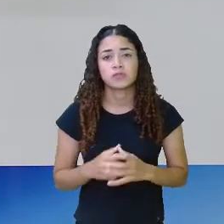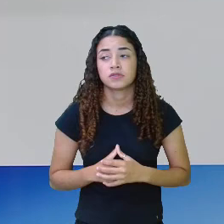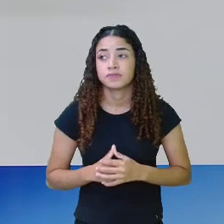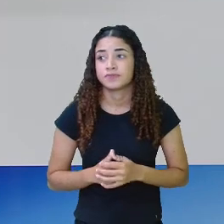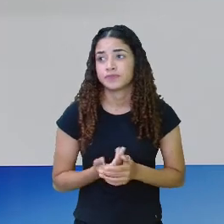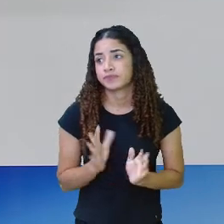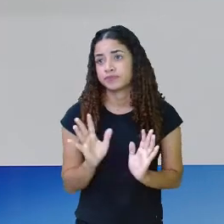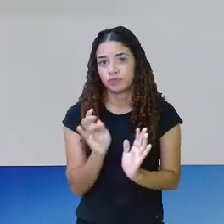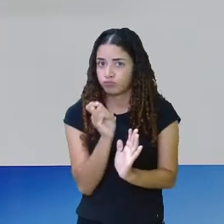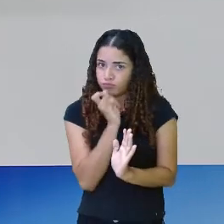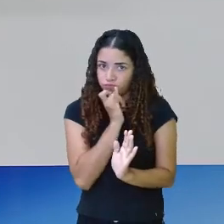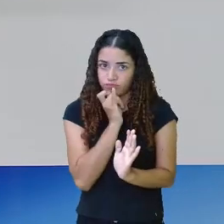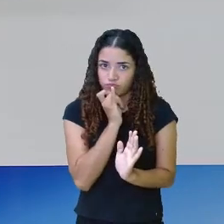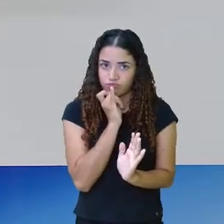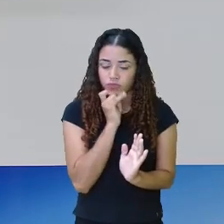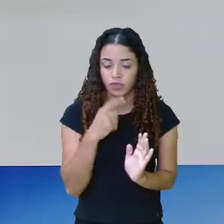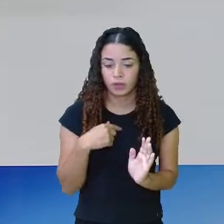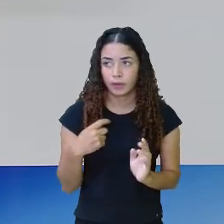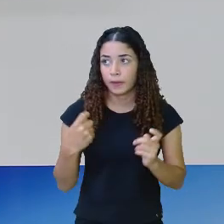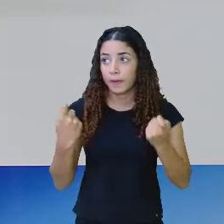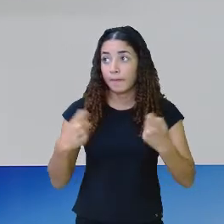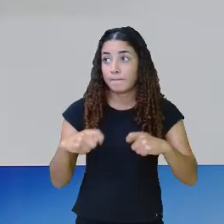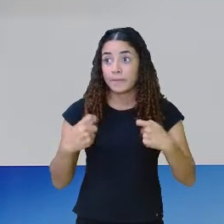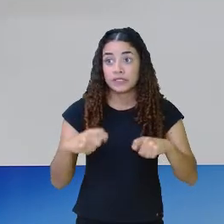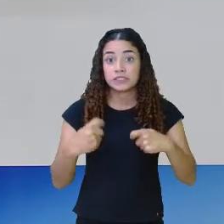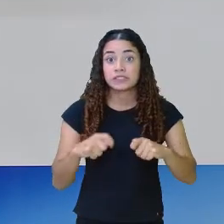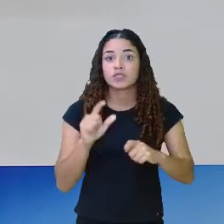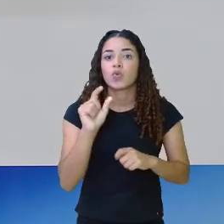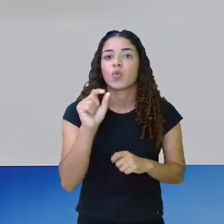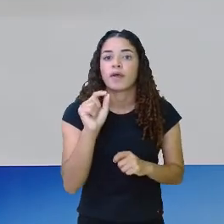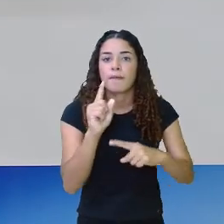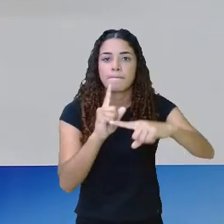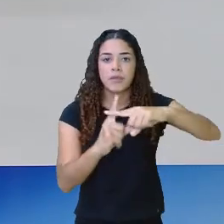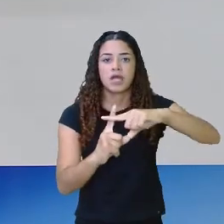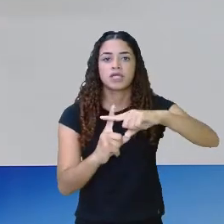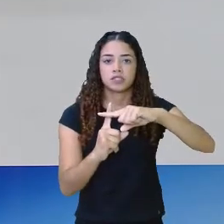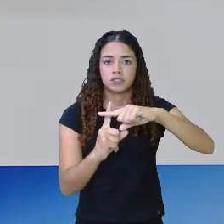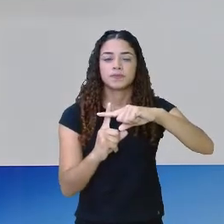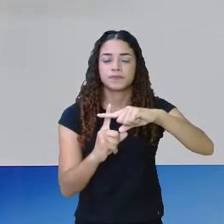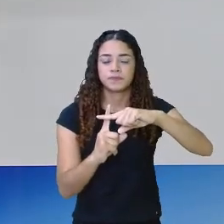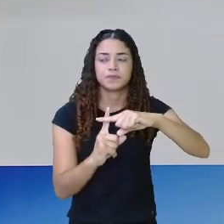Eu não precisaria de uma adição ali, porque está escrito